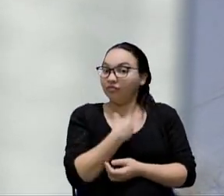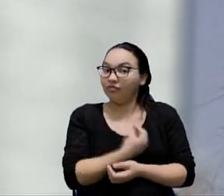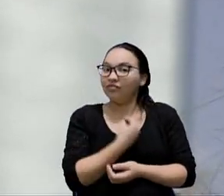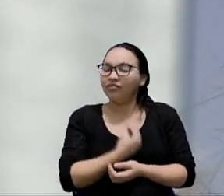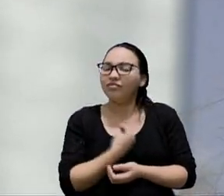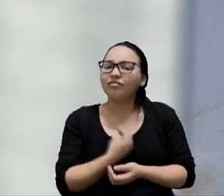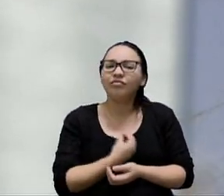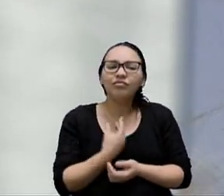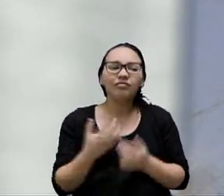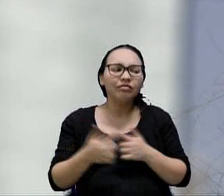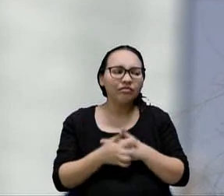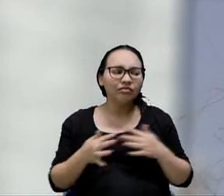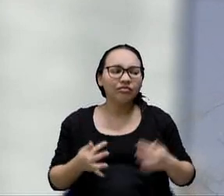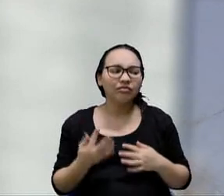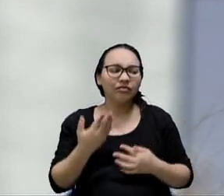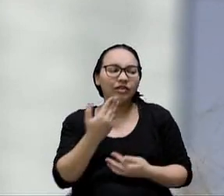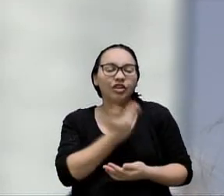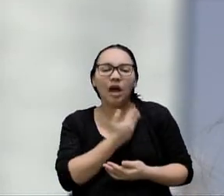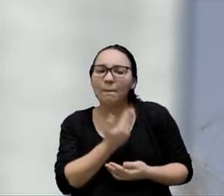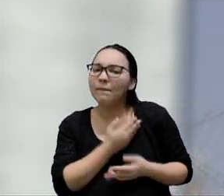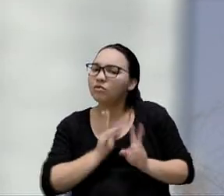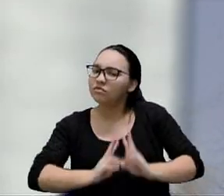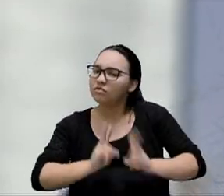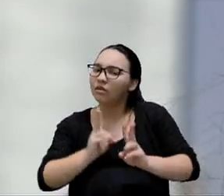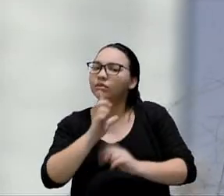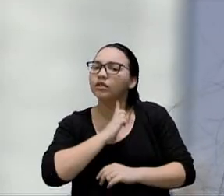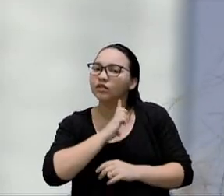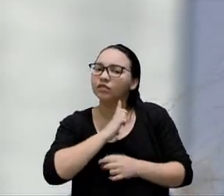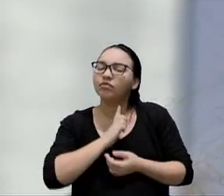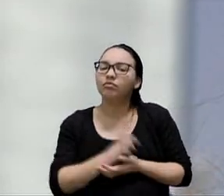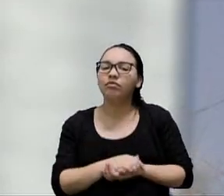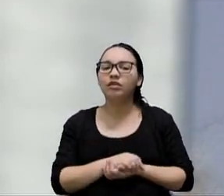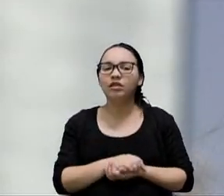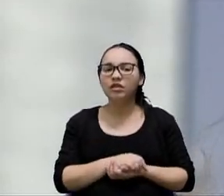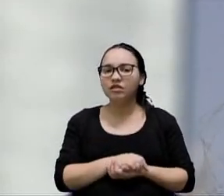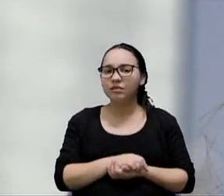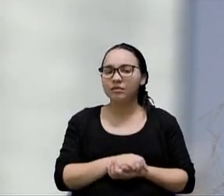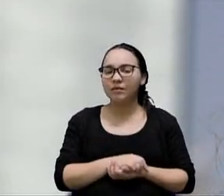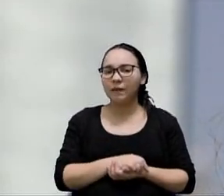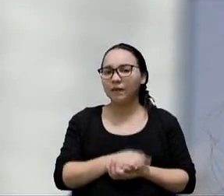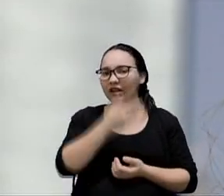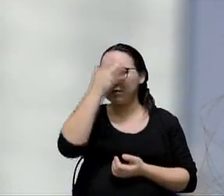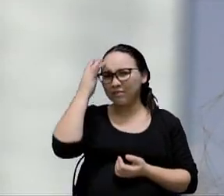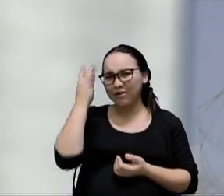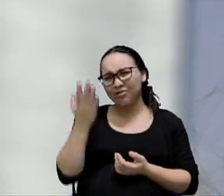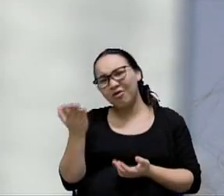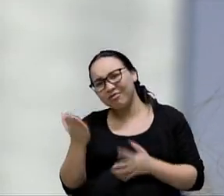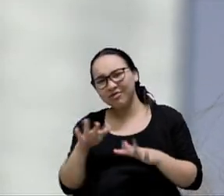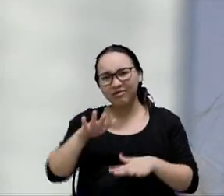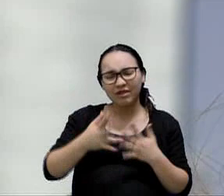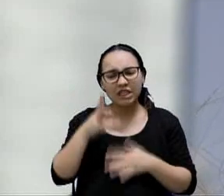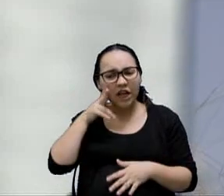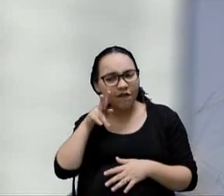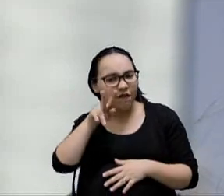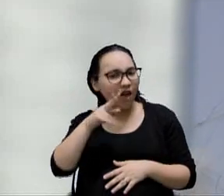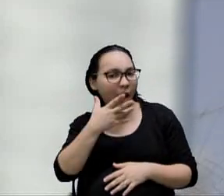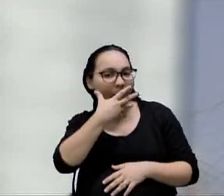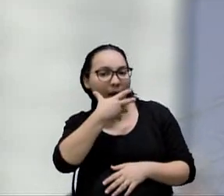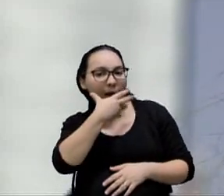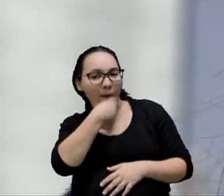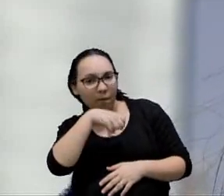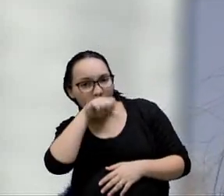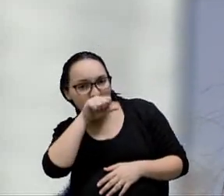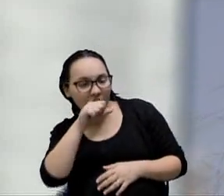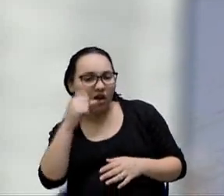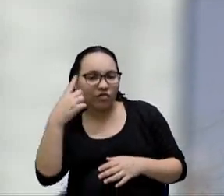diário e a certeza do ombro amigo para contar. As pessoas costumam enxergar a relação entre pais e filhos